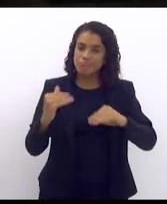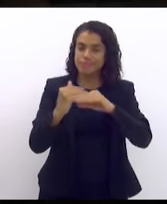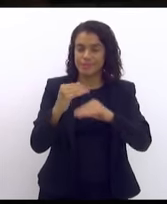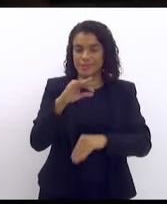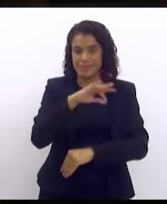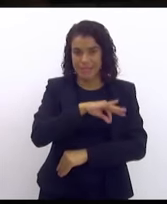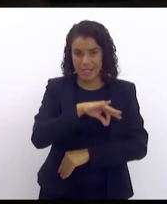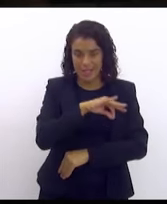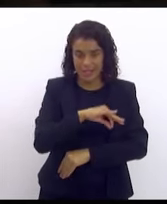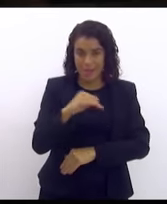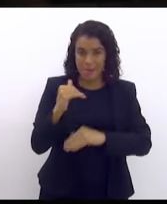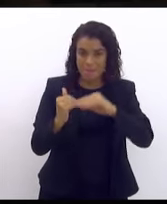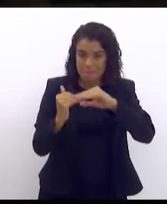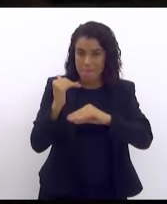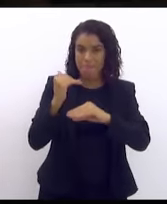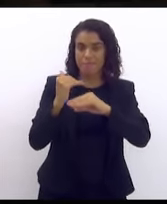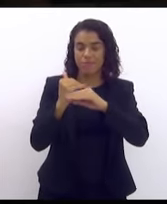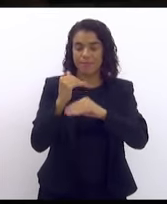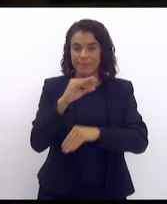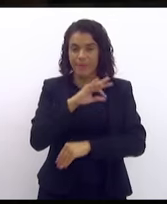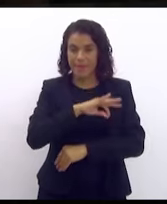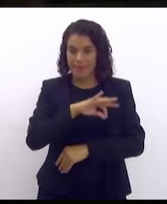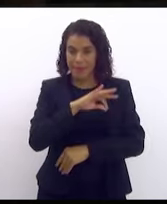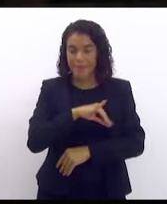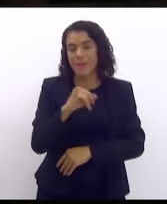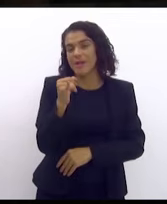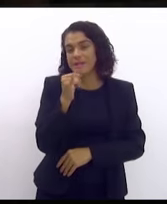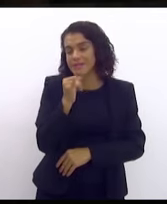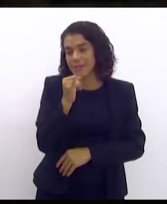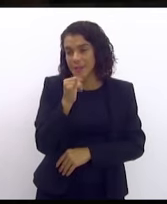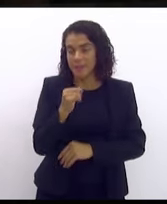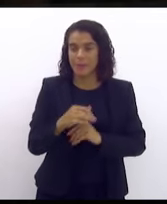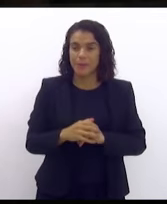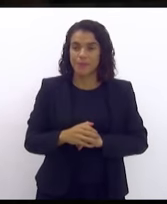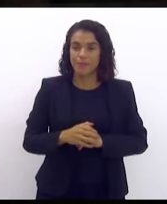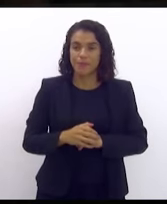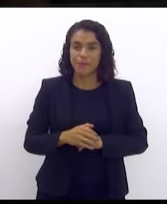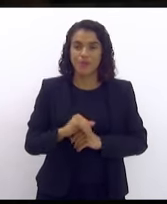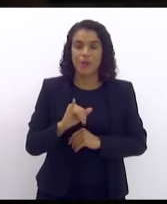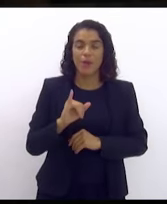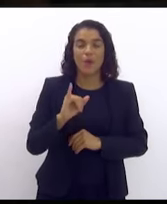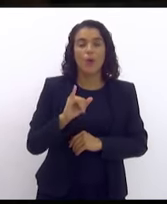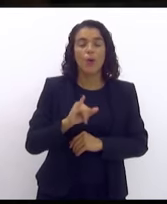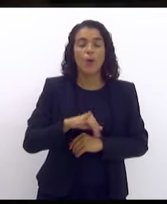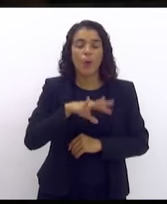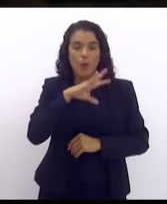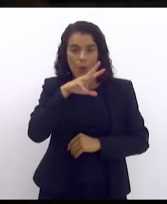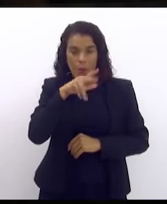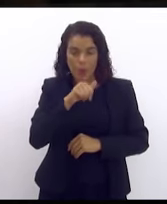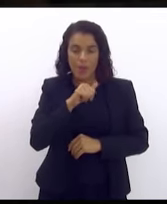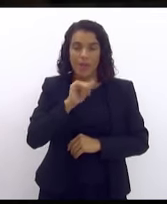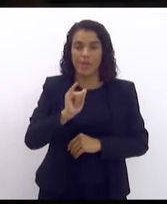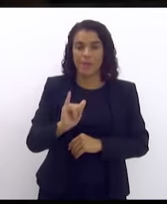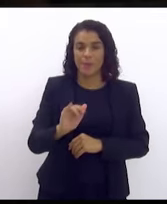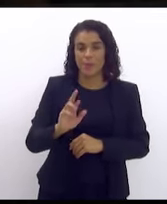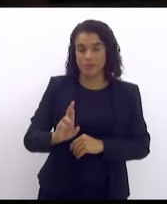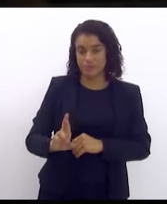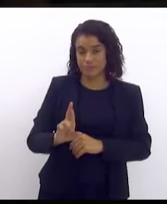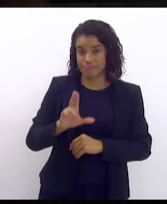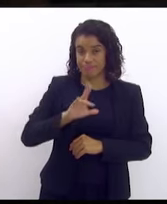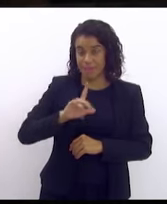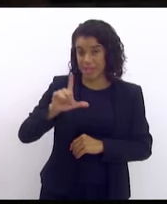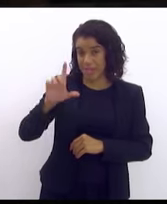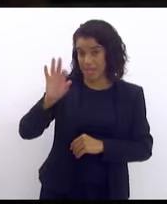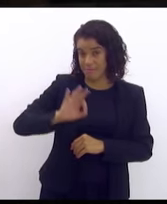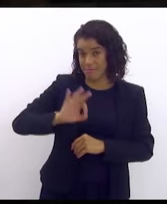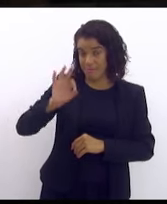imposto proporcional é a renda é por exemplo o imposto de renda que tem alíquotas